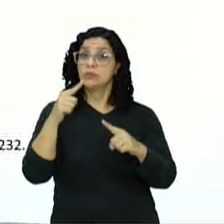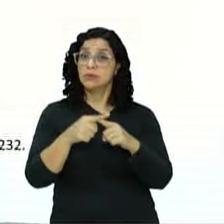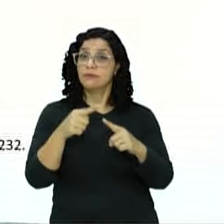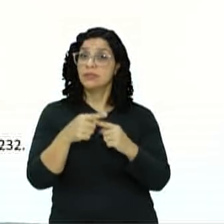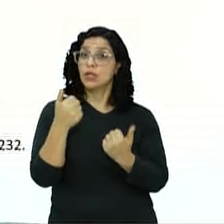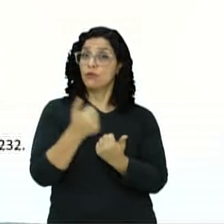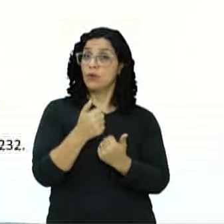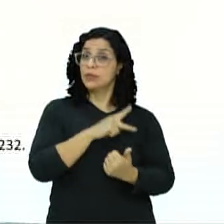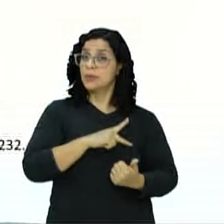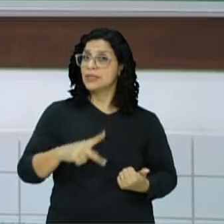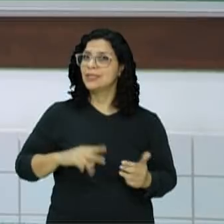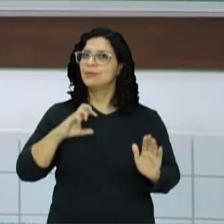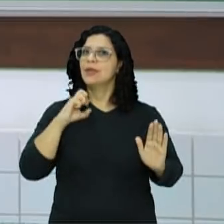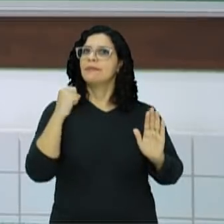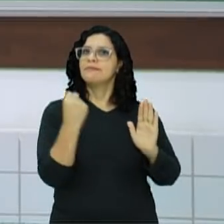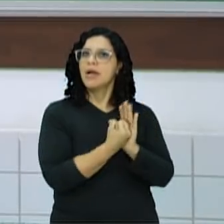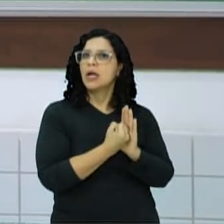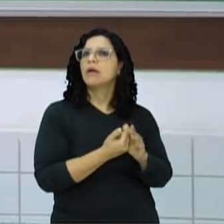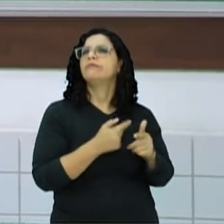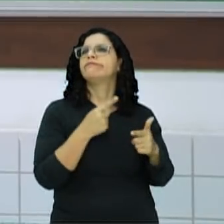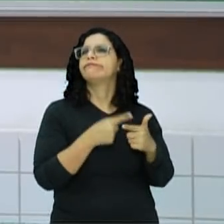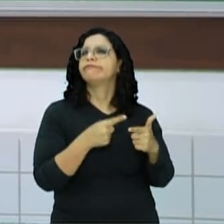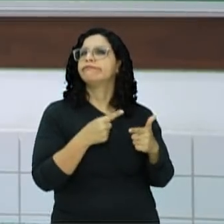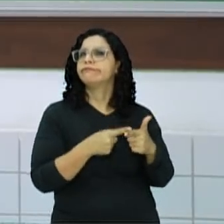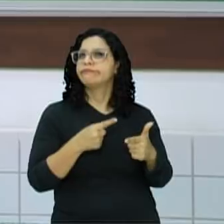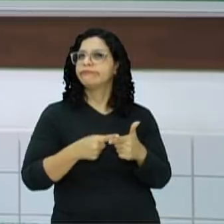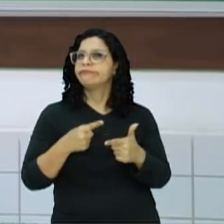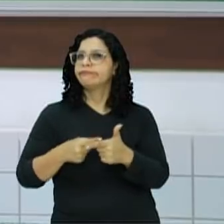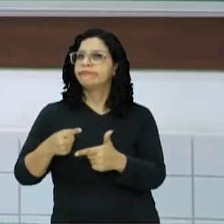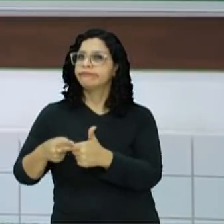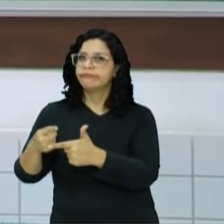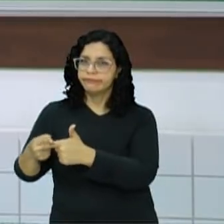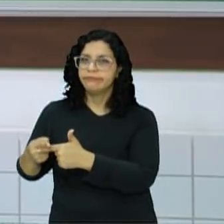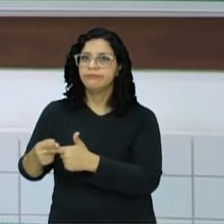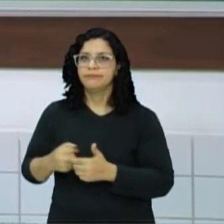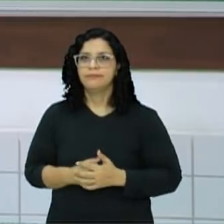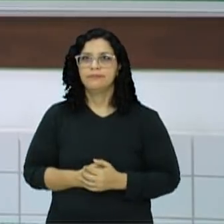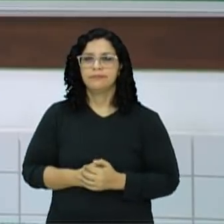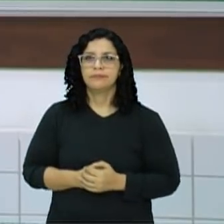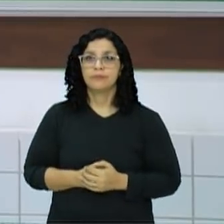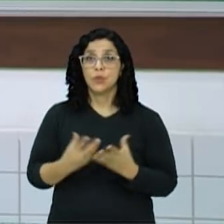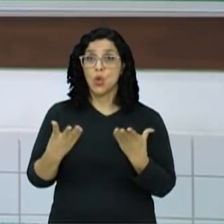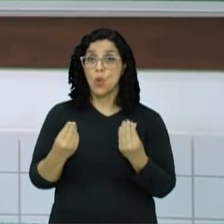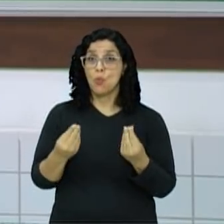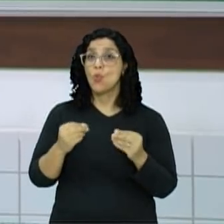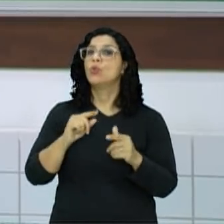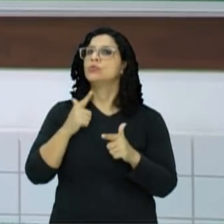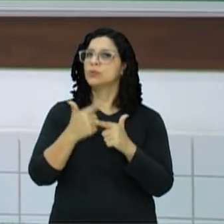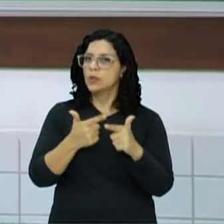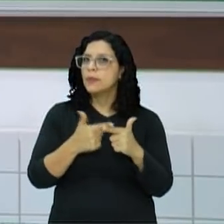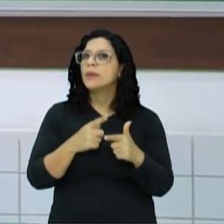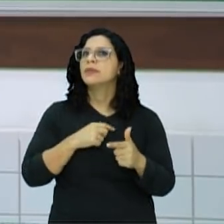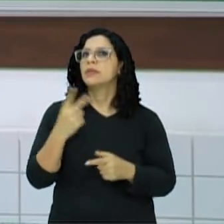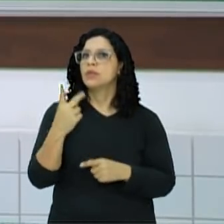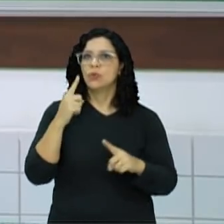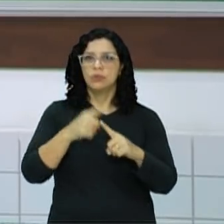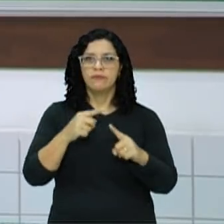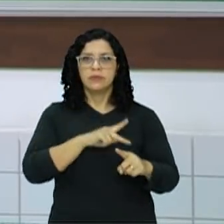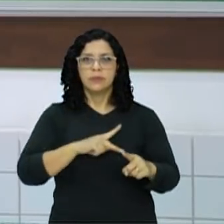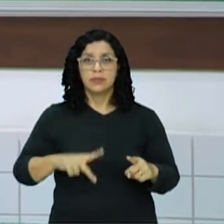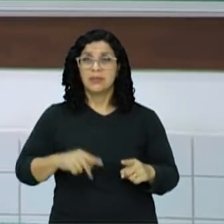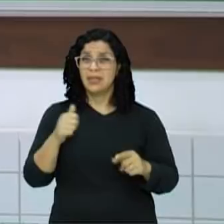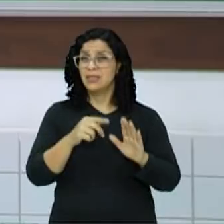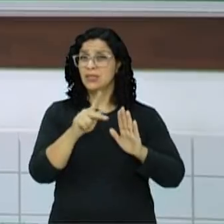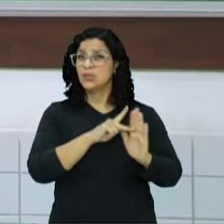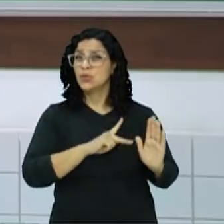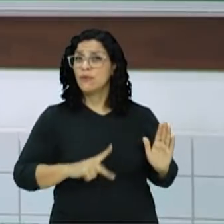dele, então, foi marcado aí por várias crises. Muito marcado esse segundo governo dele. Foi basicamente um governo